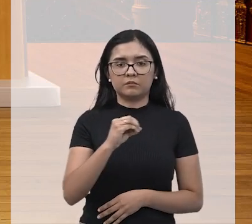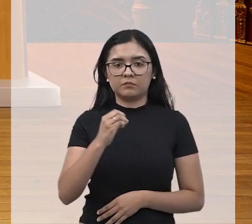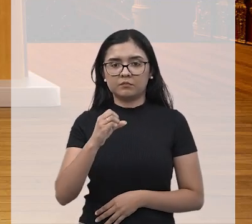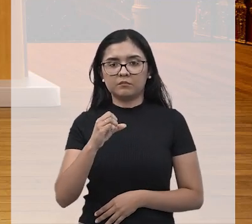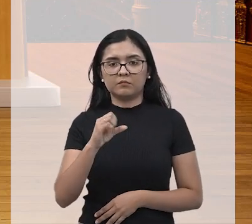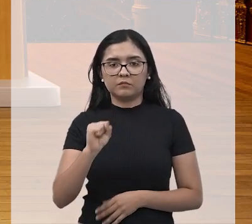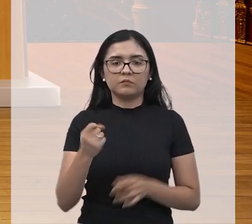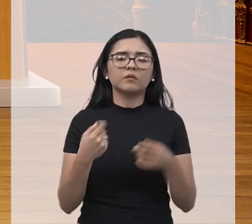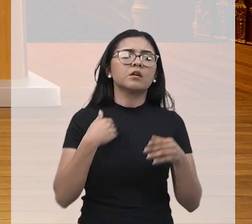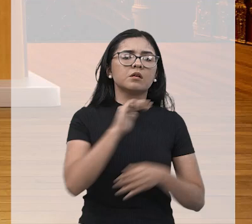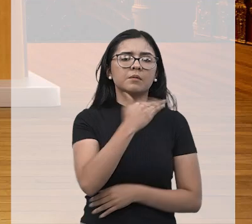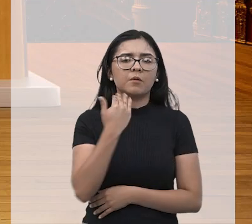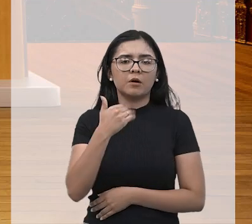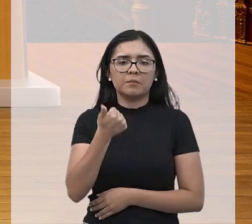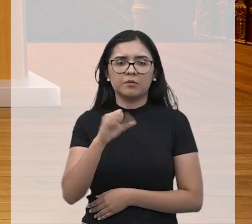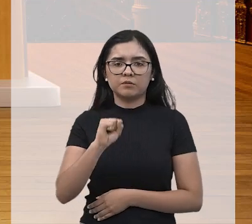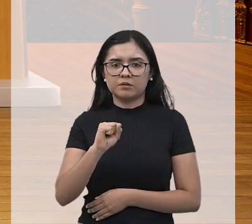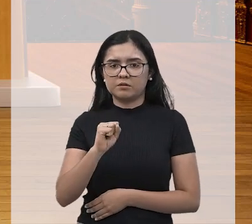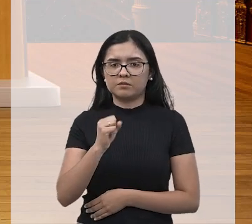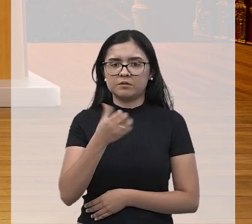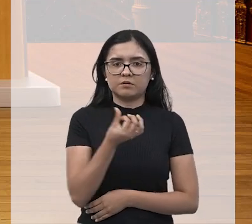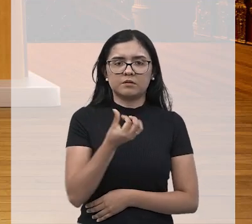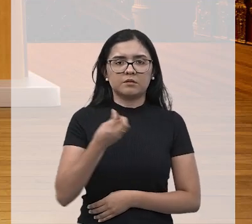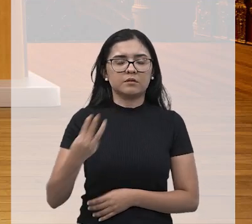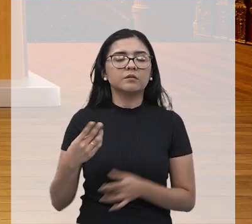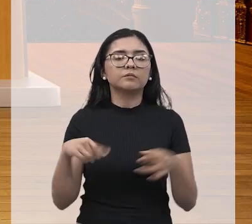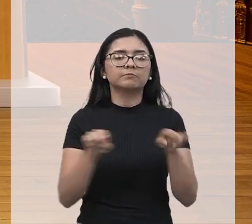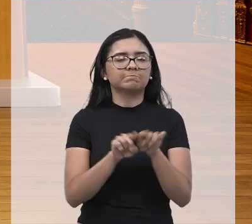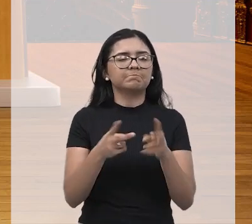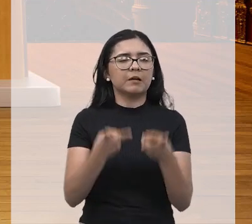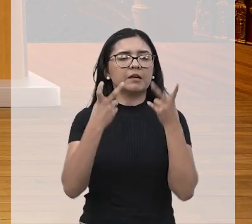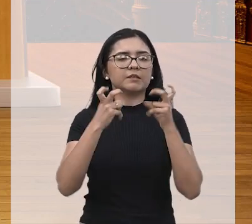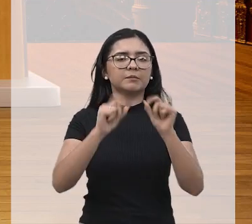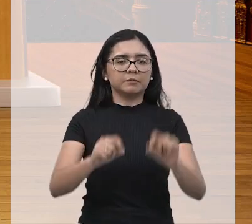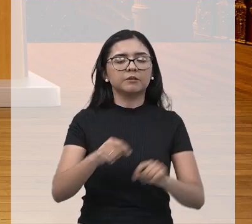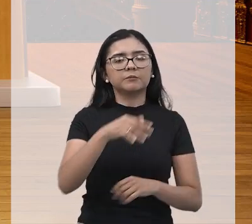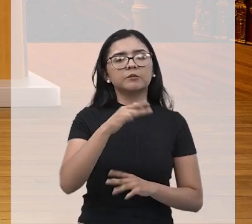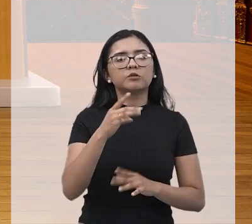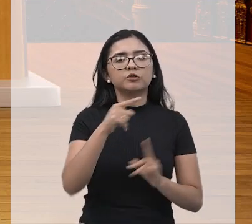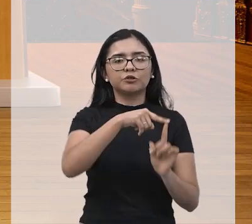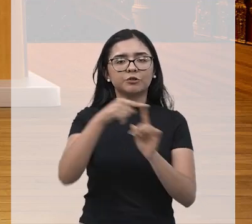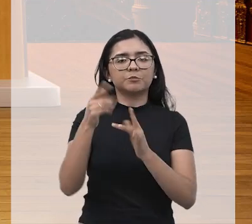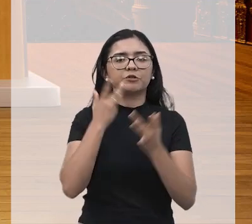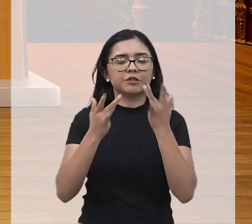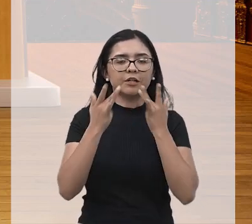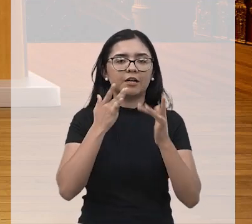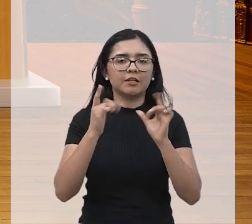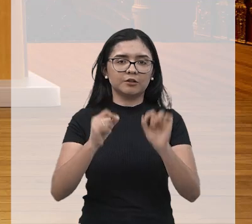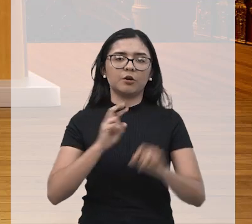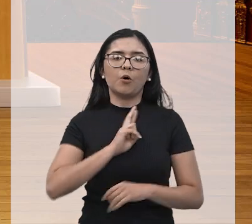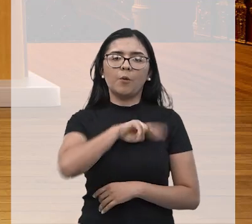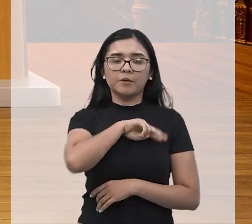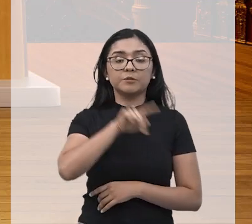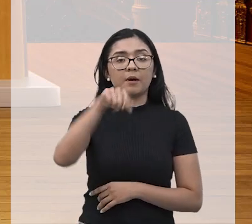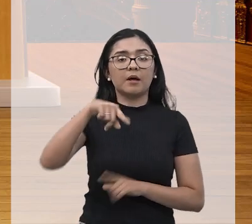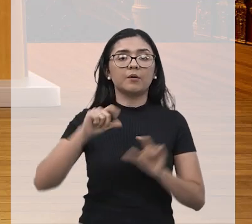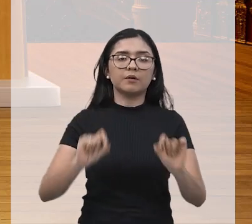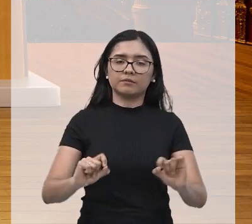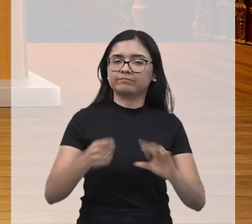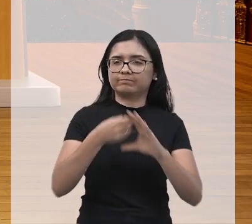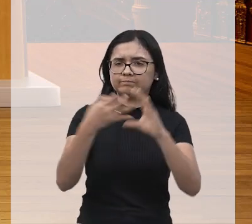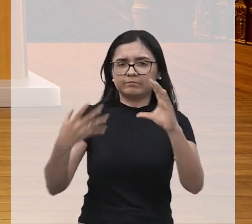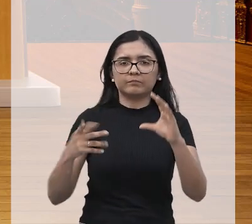Olha só, a gente já percebendo aí o romantismo. Uma das grandes características do romantismo era esse